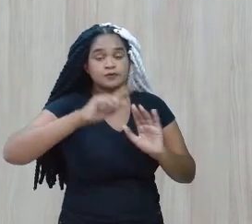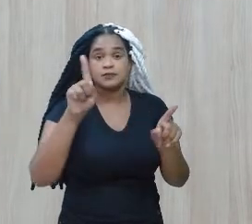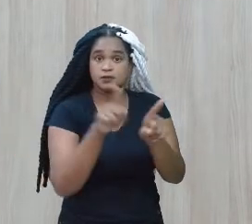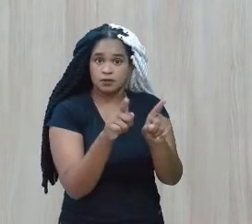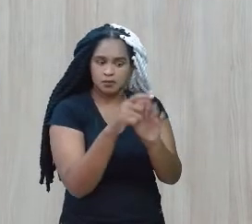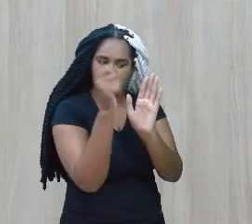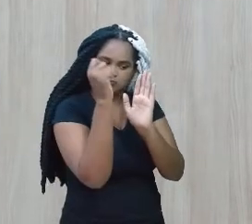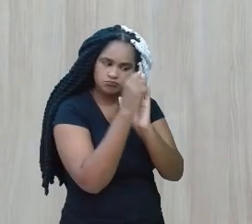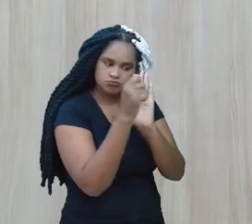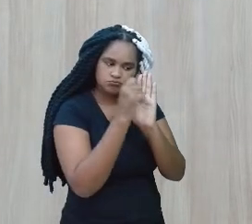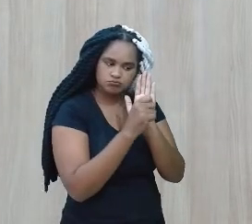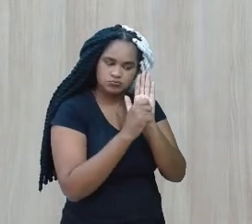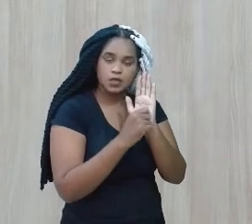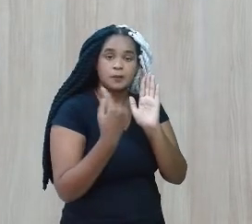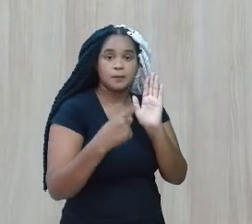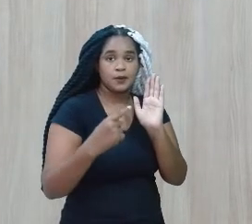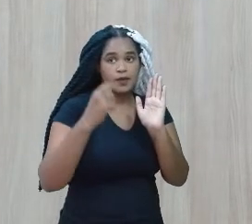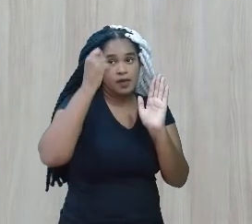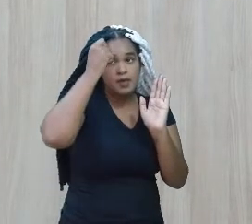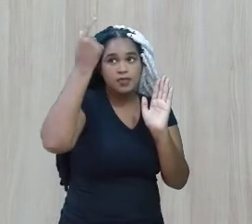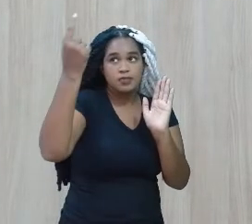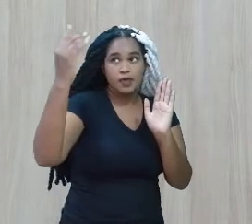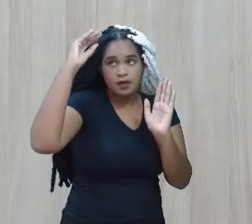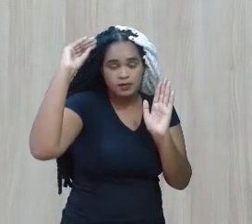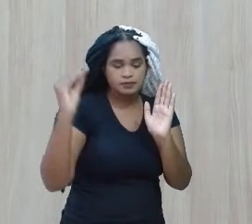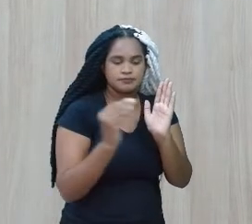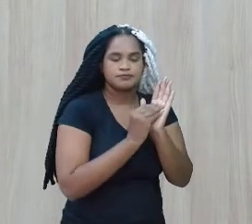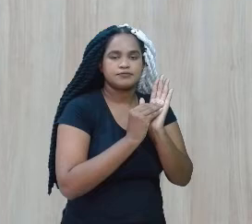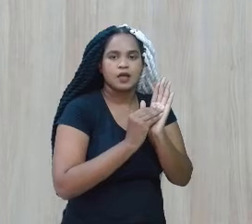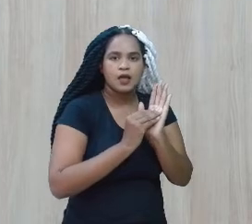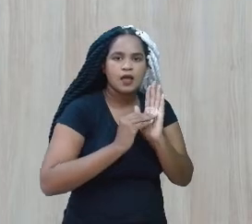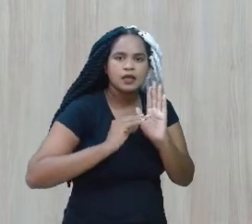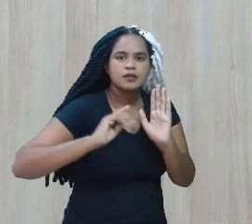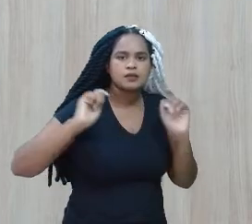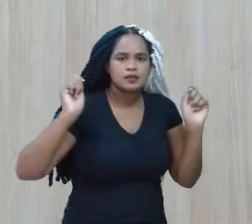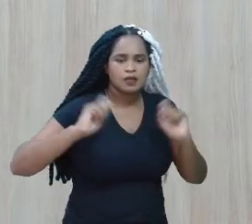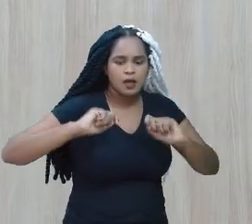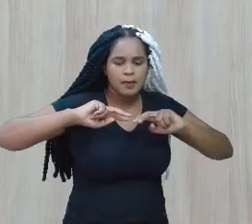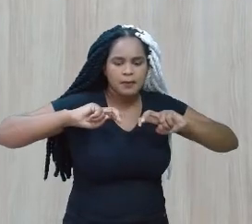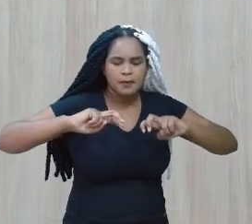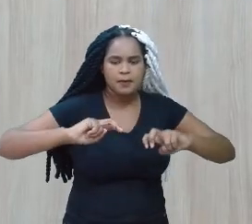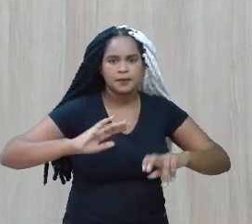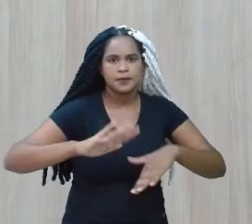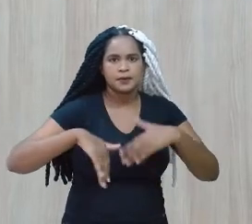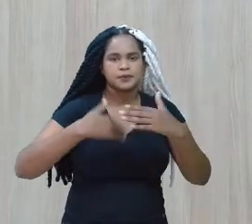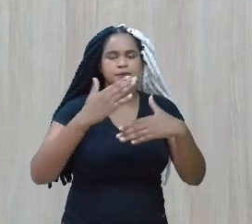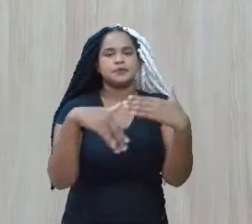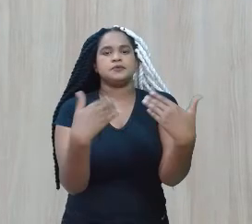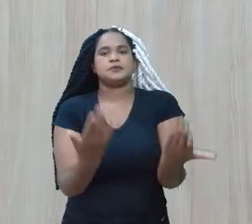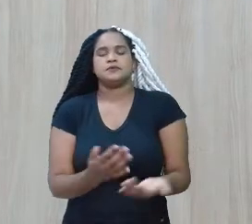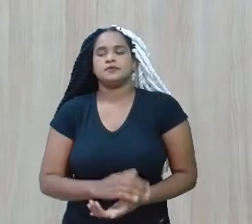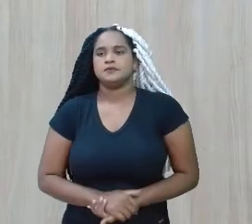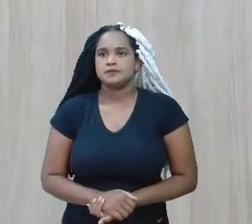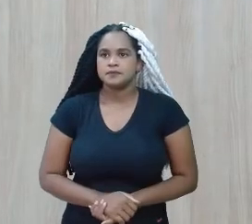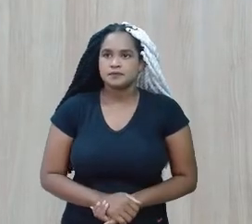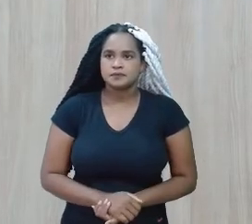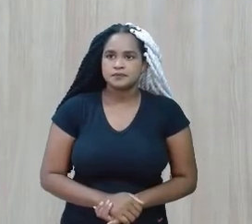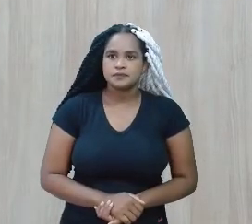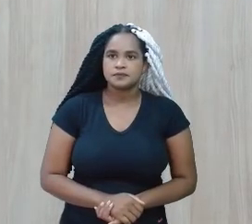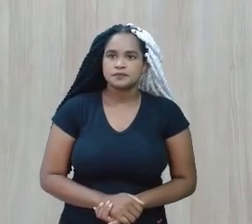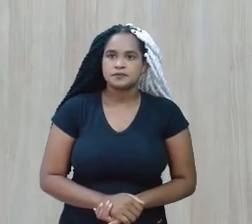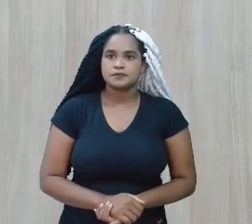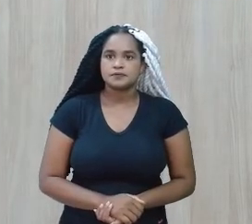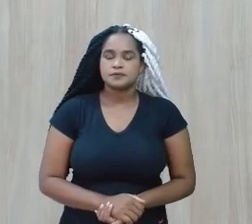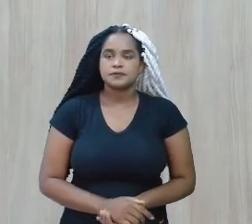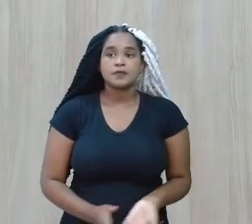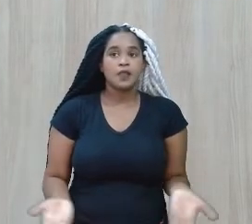escrever, porque as nossas ideias, elas se multiplicam a partir desta ação. Vamos seguindo. Nós